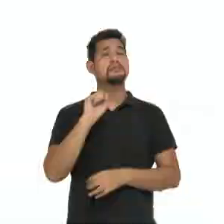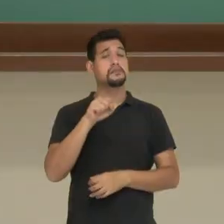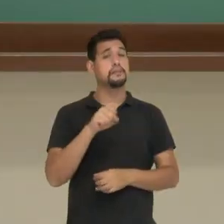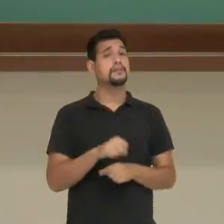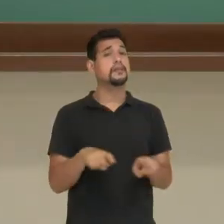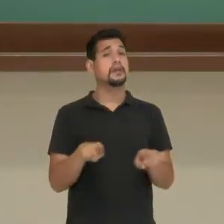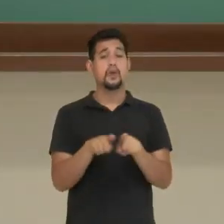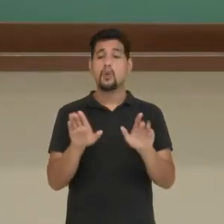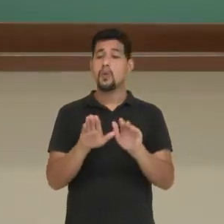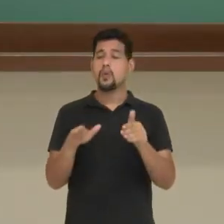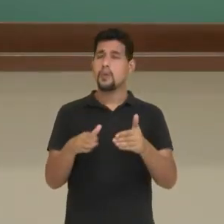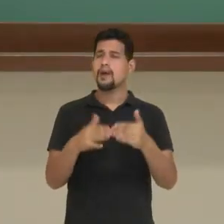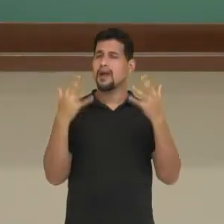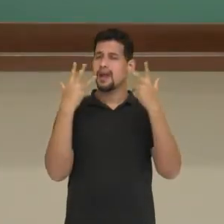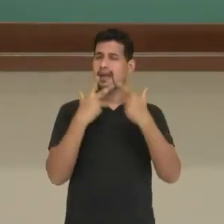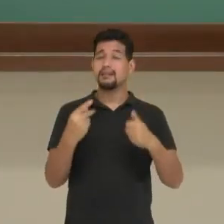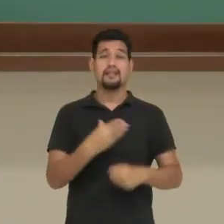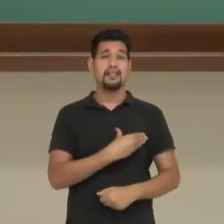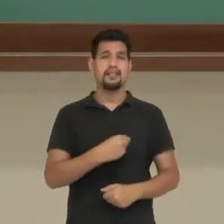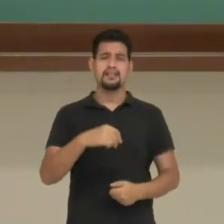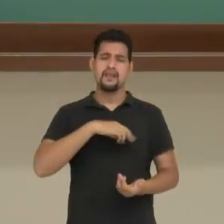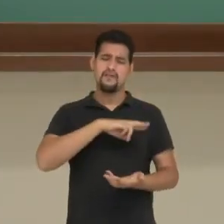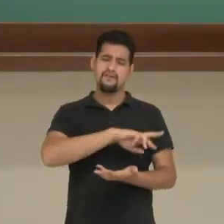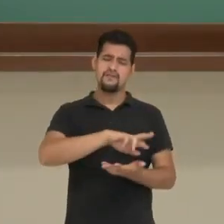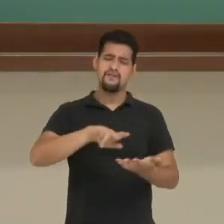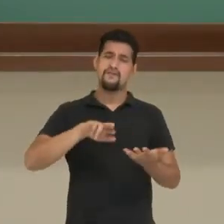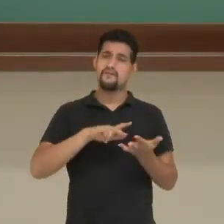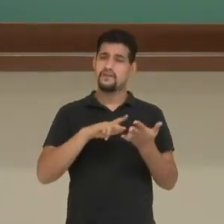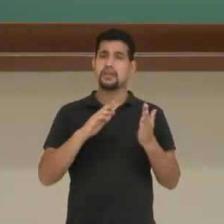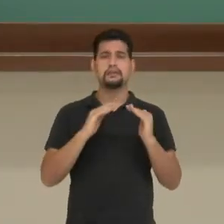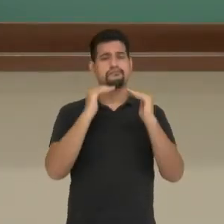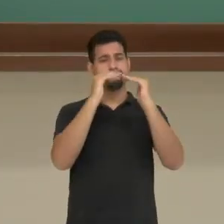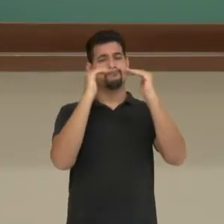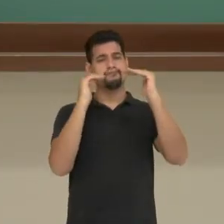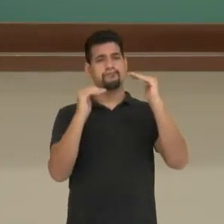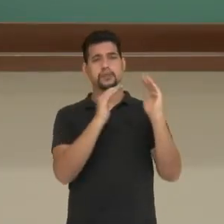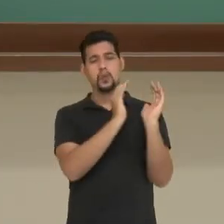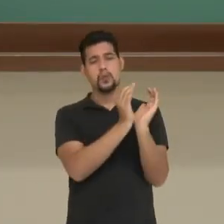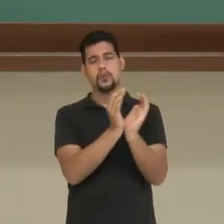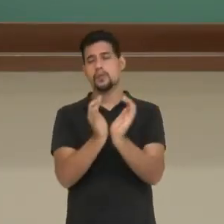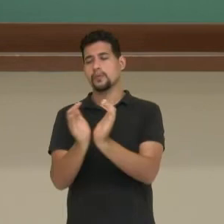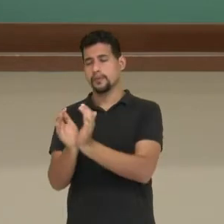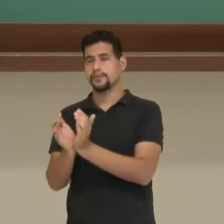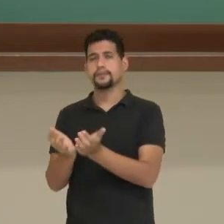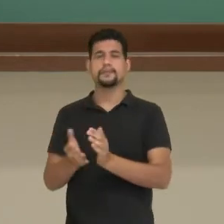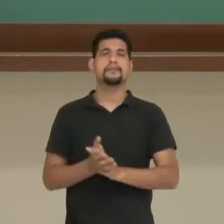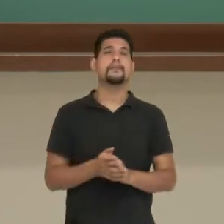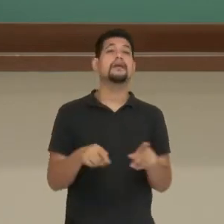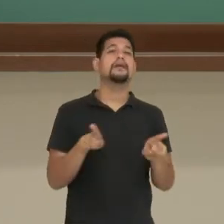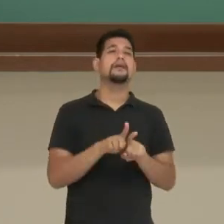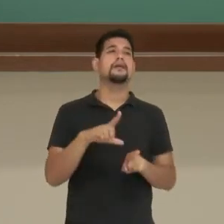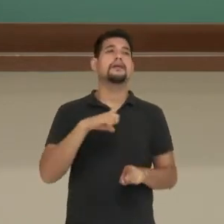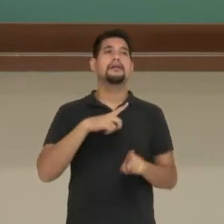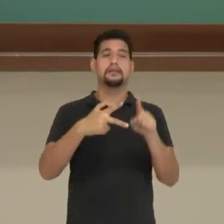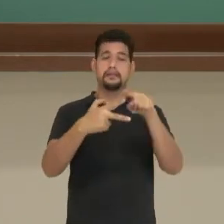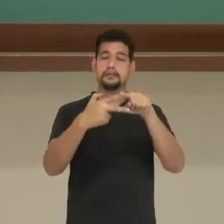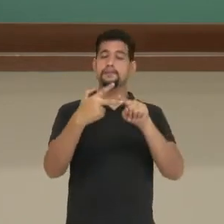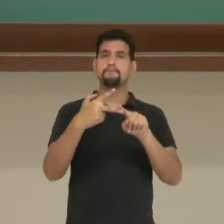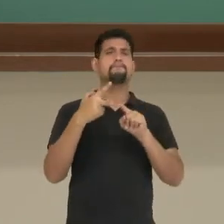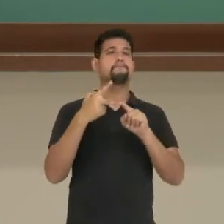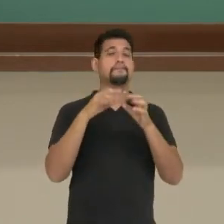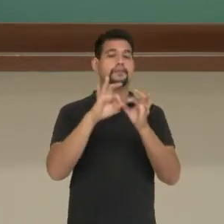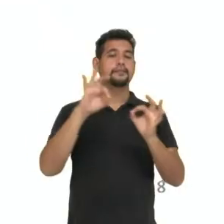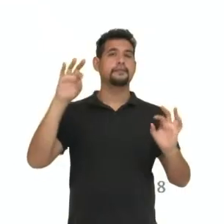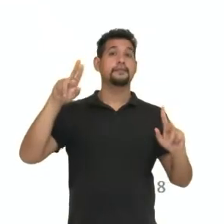que o grupo dos mamíferos é dividido em vários outros subgrupos, ok? E a gente tem dois extremos, então nós